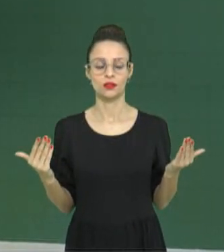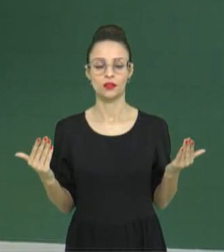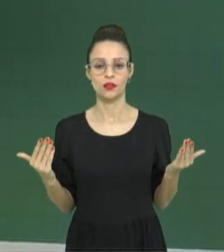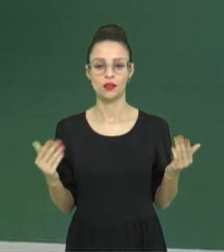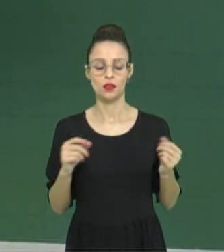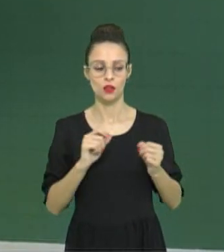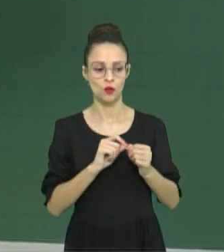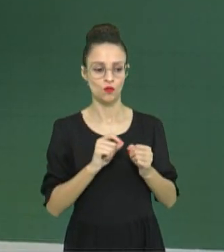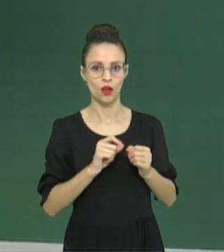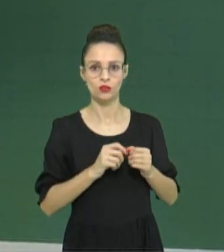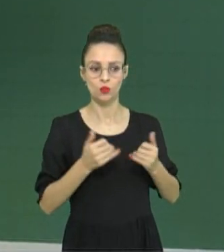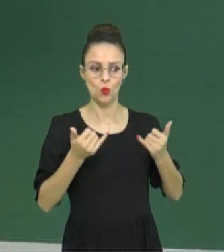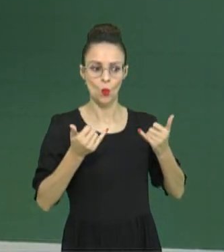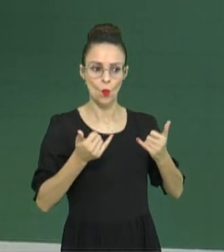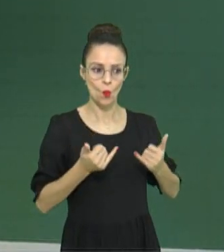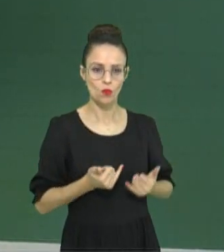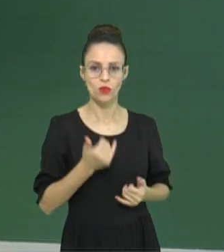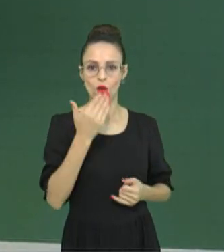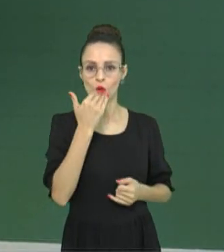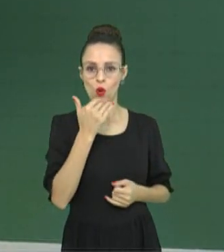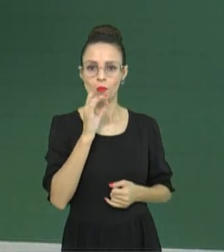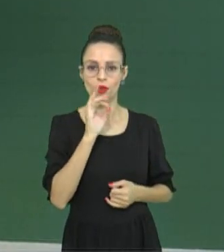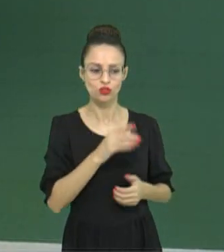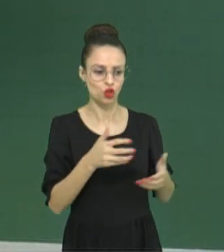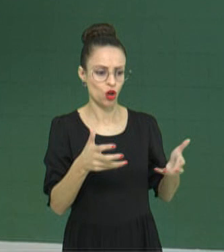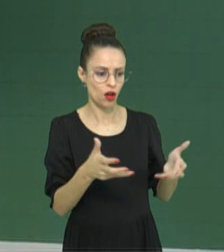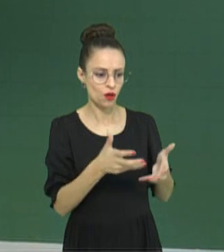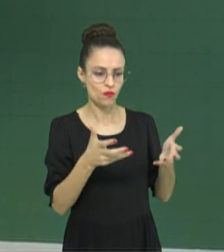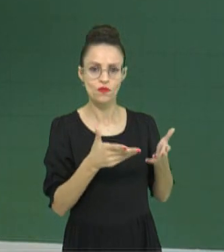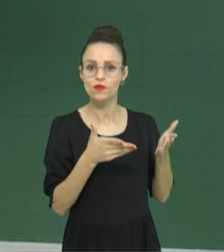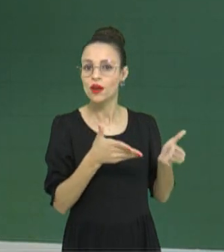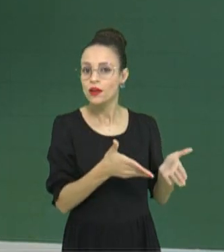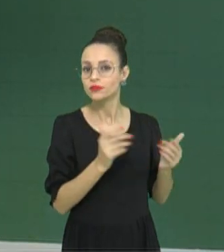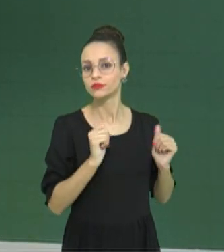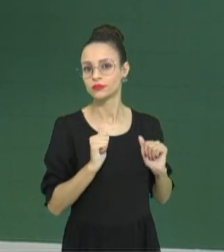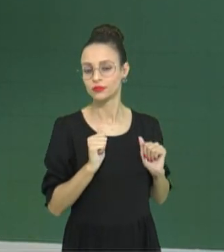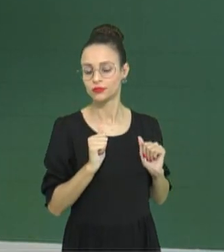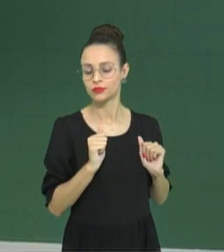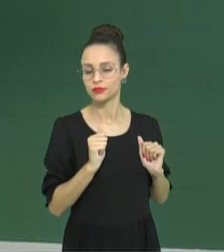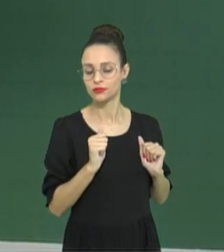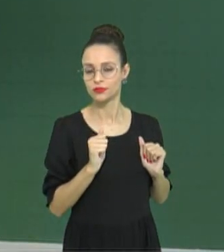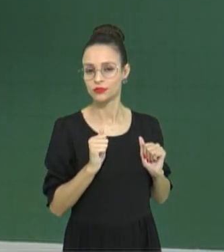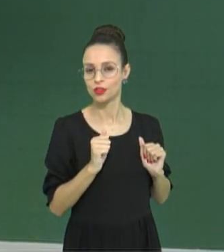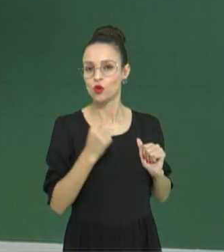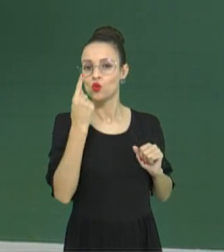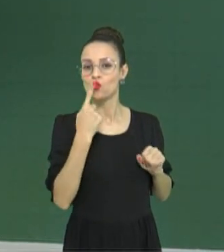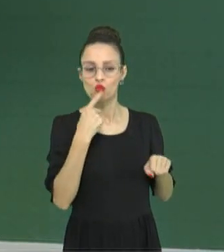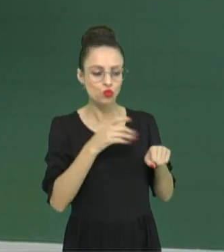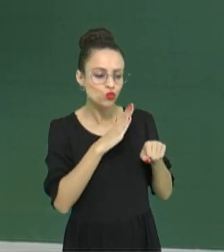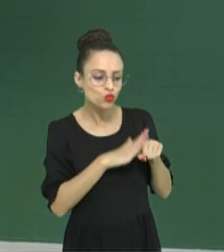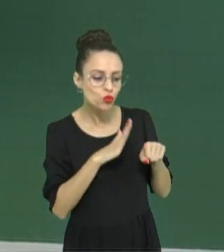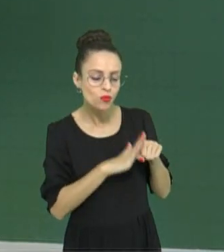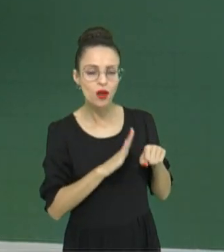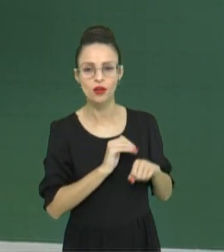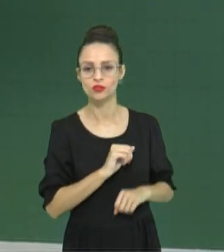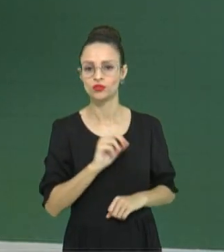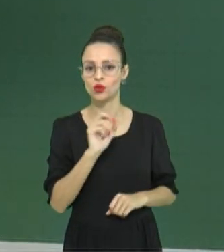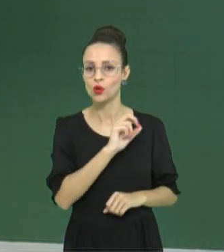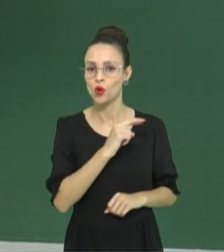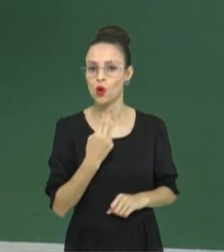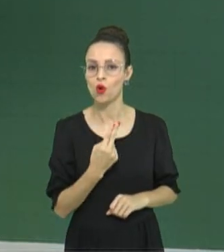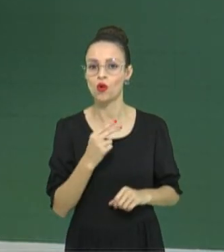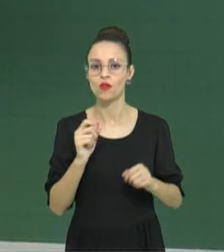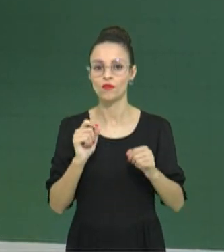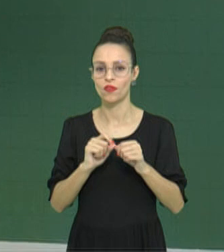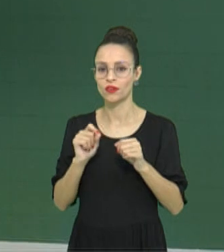aquela dieta comendo somente aquele alface e um tomate, ou fazendo